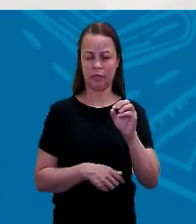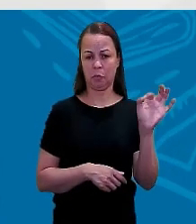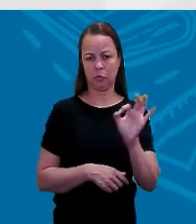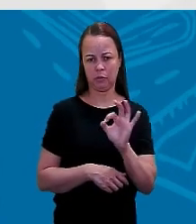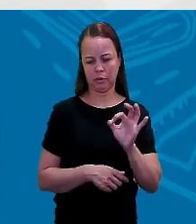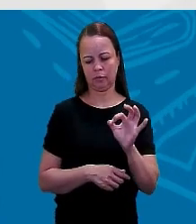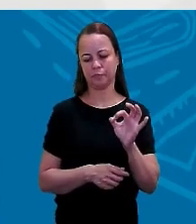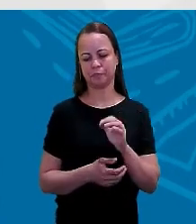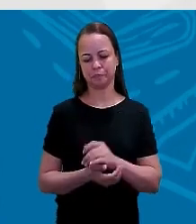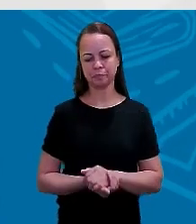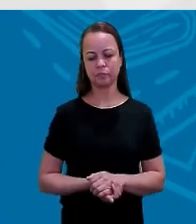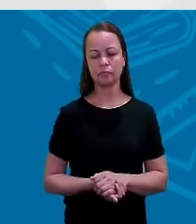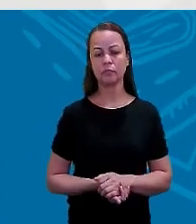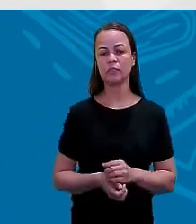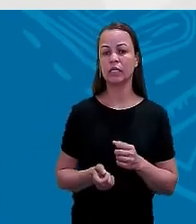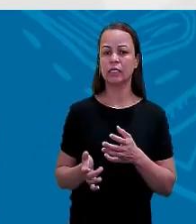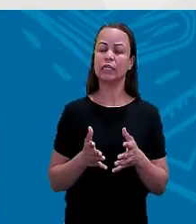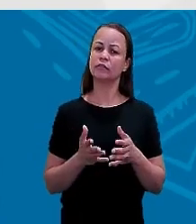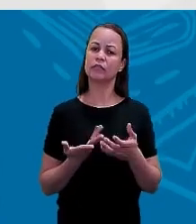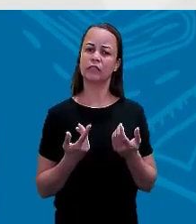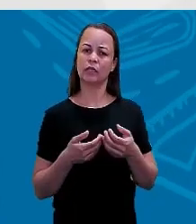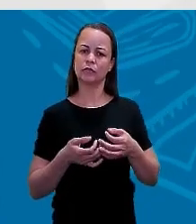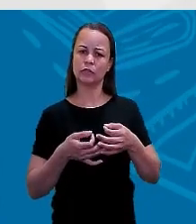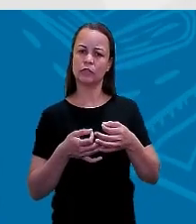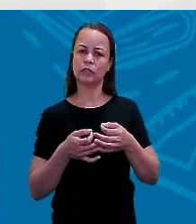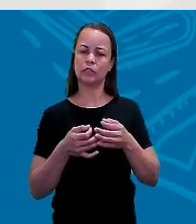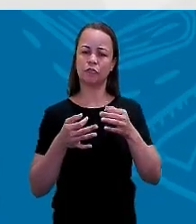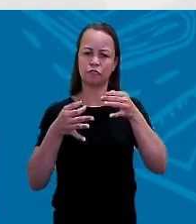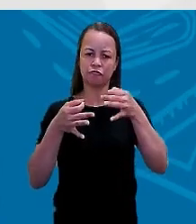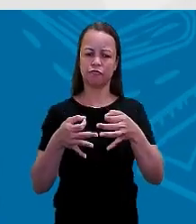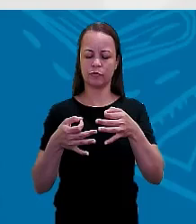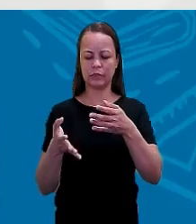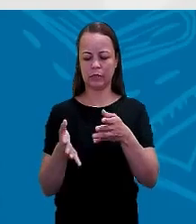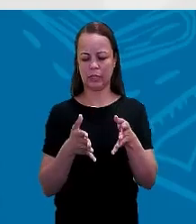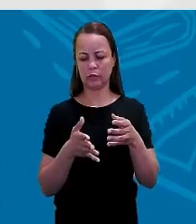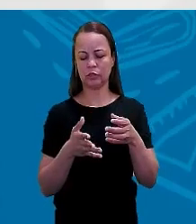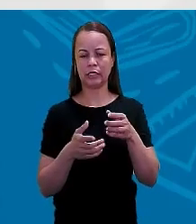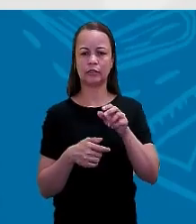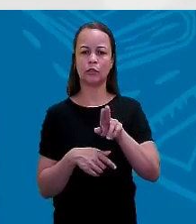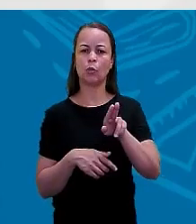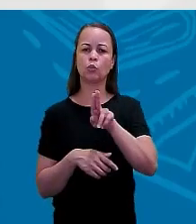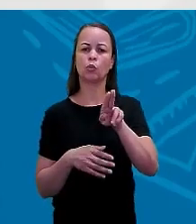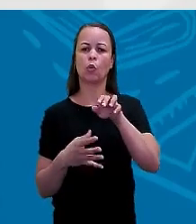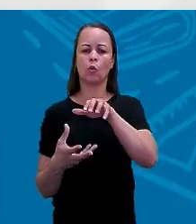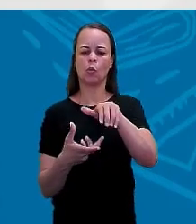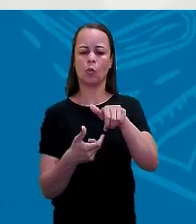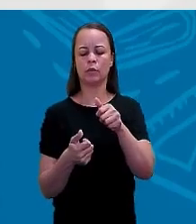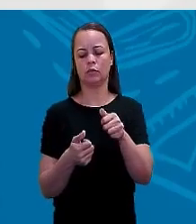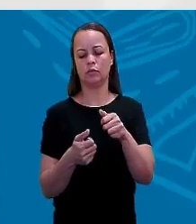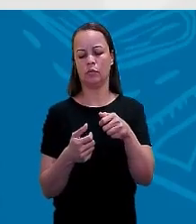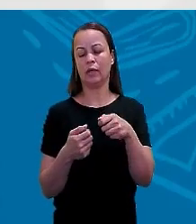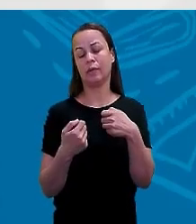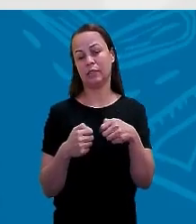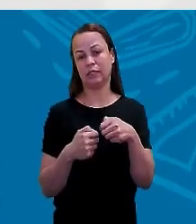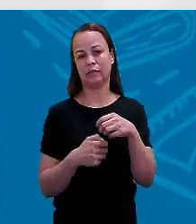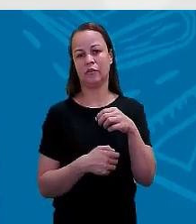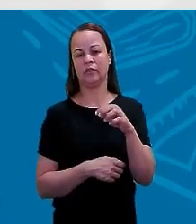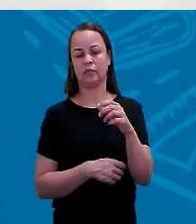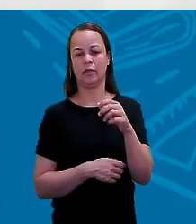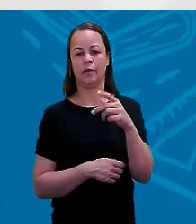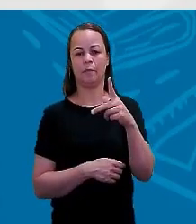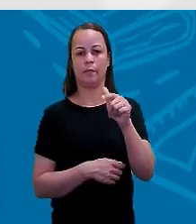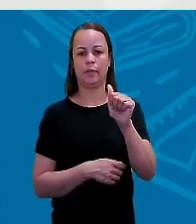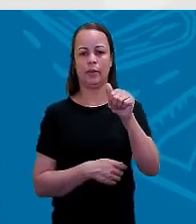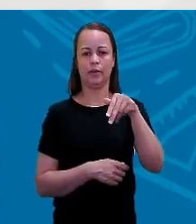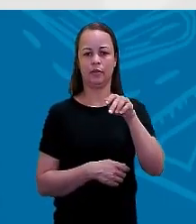água. Então, se a gente pudesse dar, de fato, um nome adequado ao planeta Terra, ele deveria ser planeta água, não é